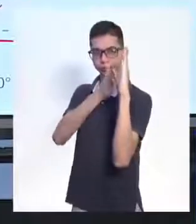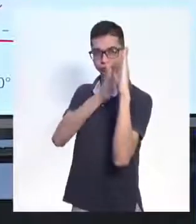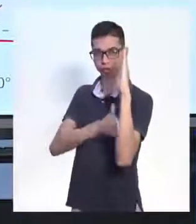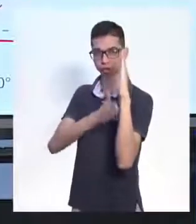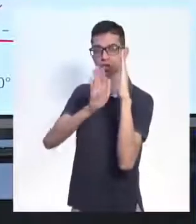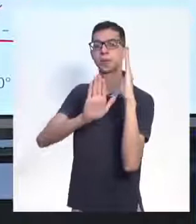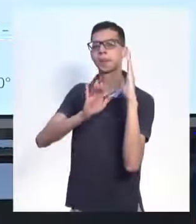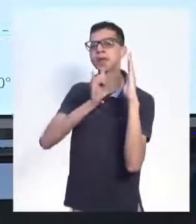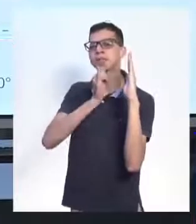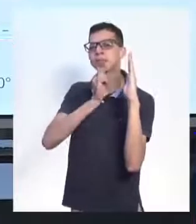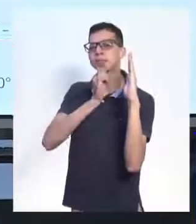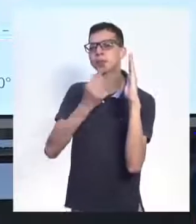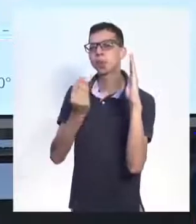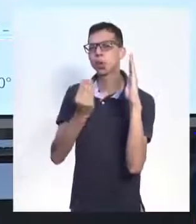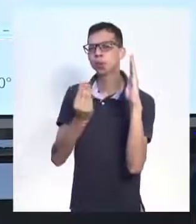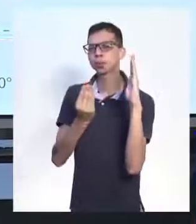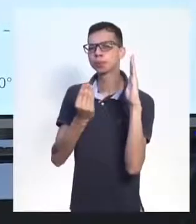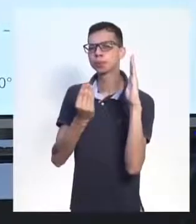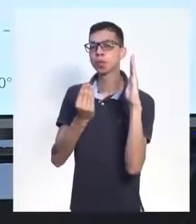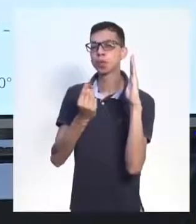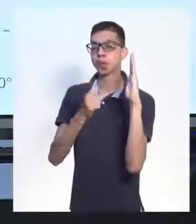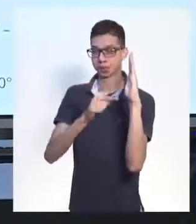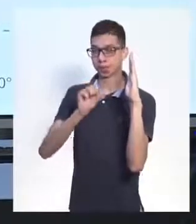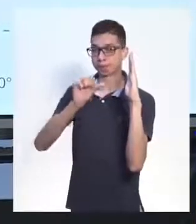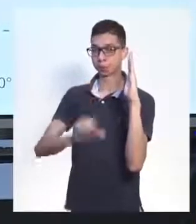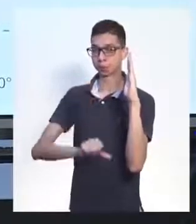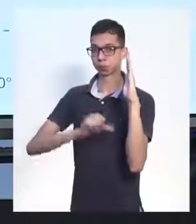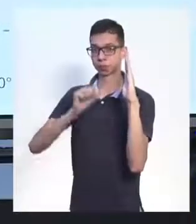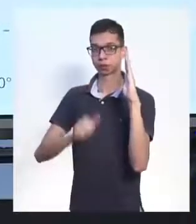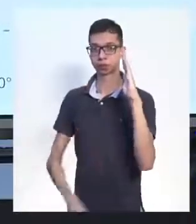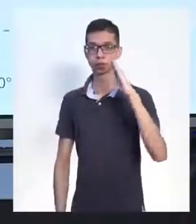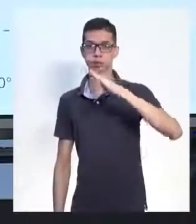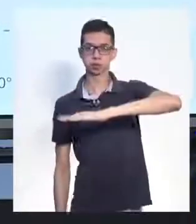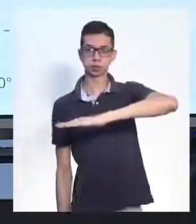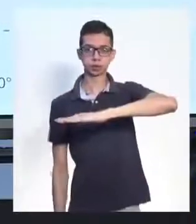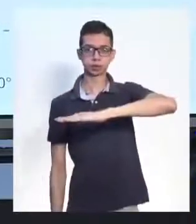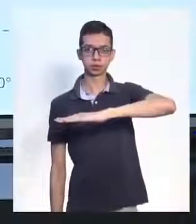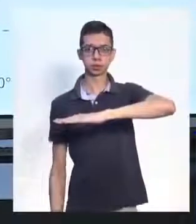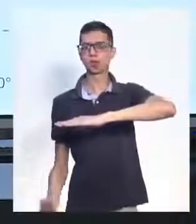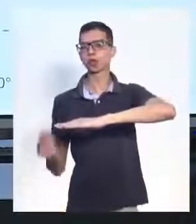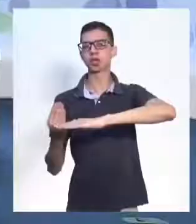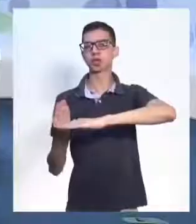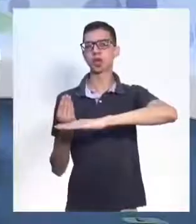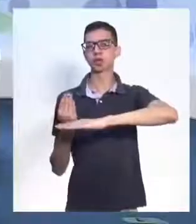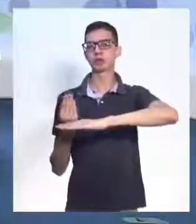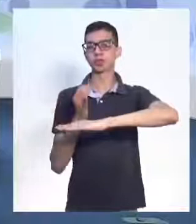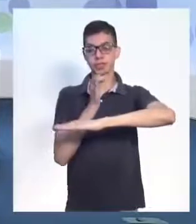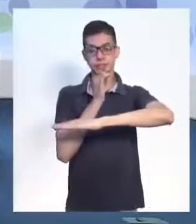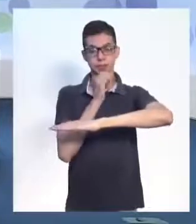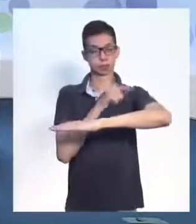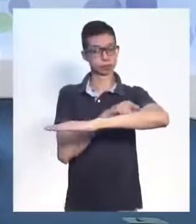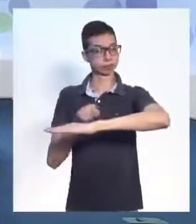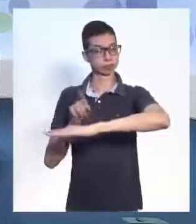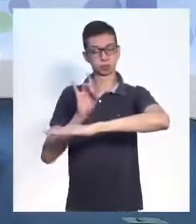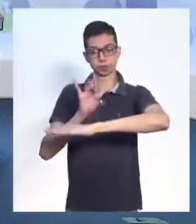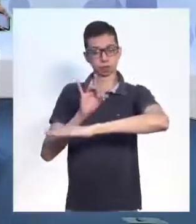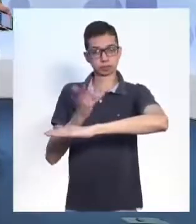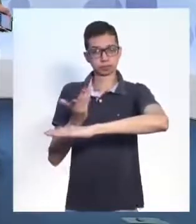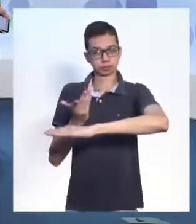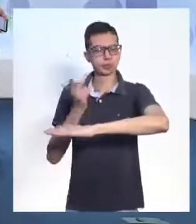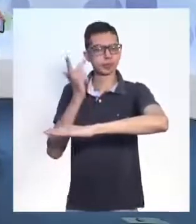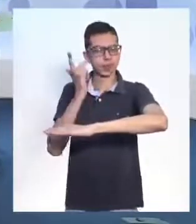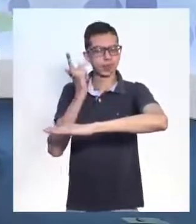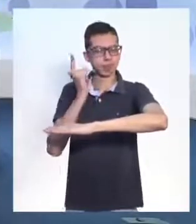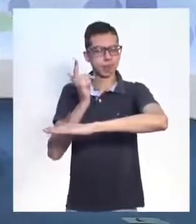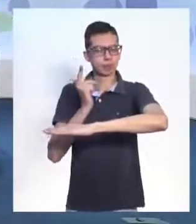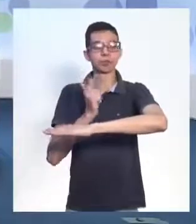se eu colocasse essa reta na horizontal? A prática não mudaria nada, né? Só o posicionamento, né? Então, eu vou